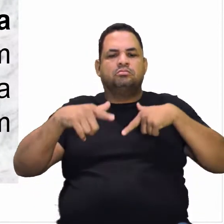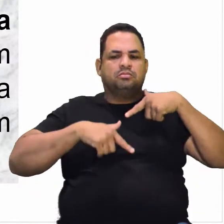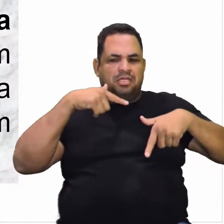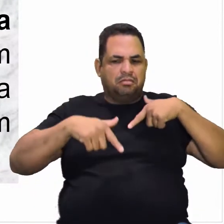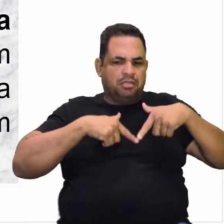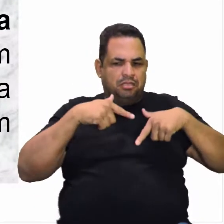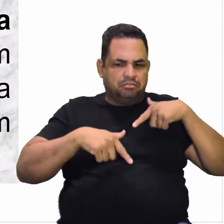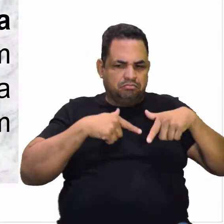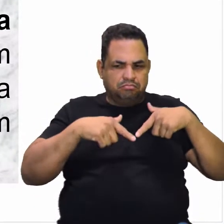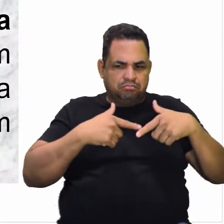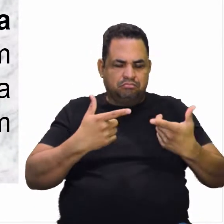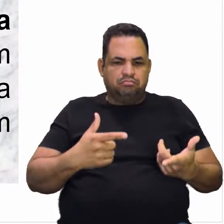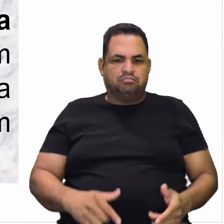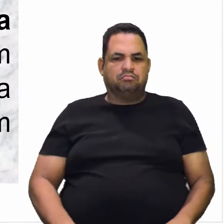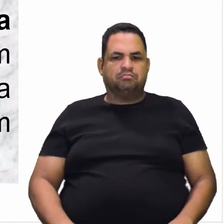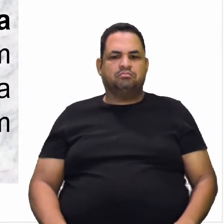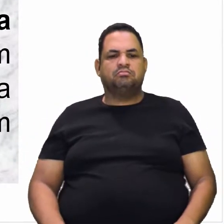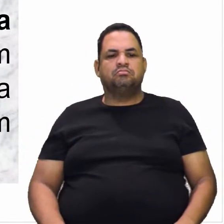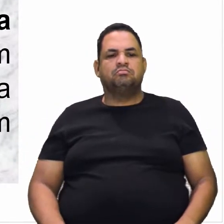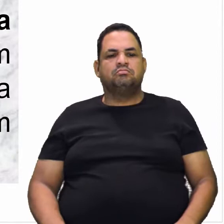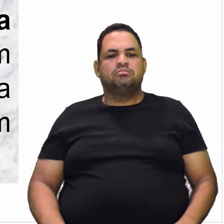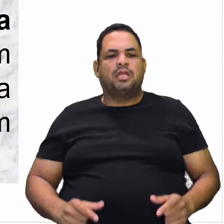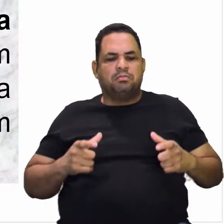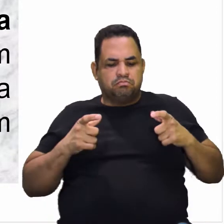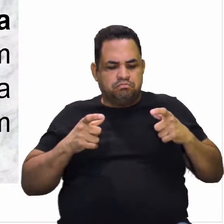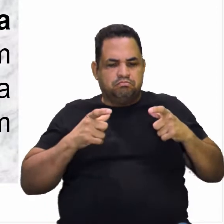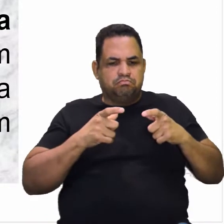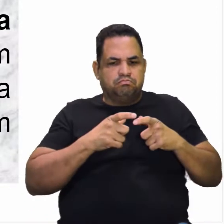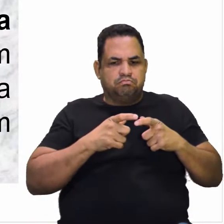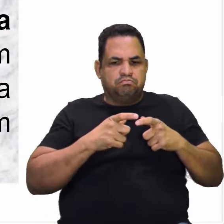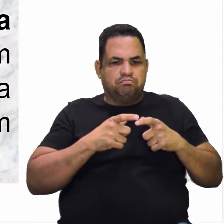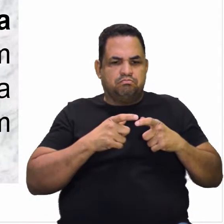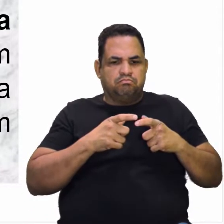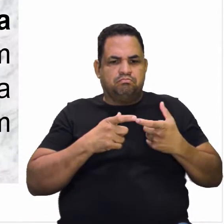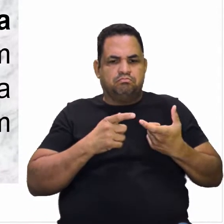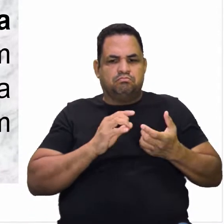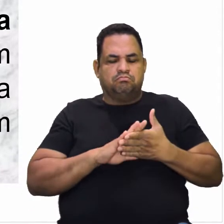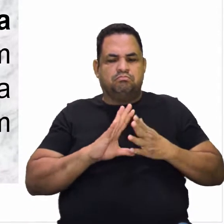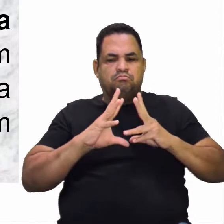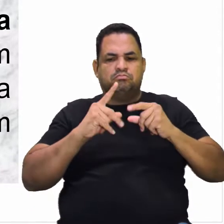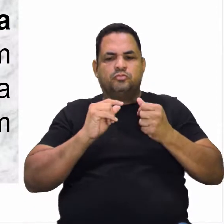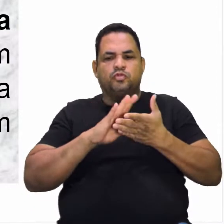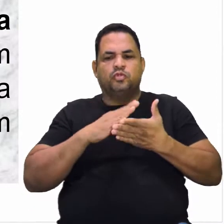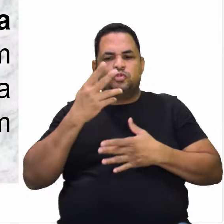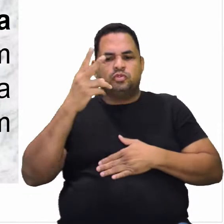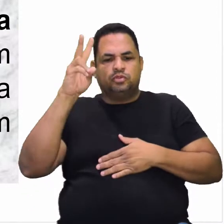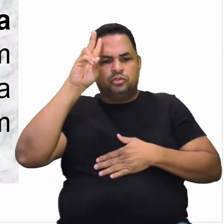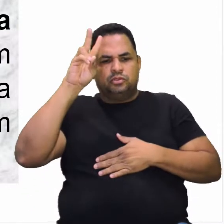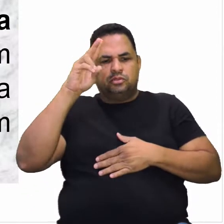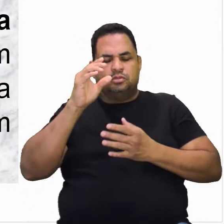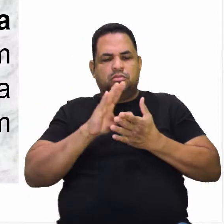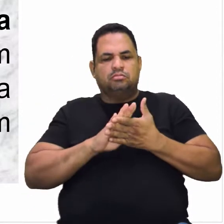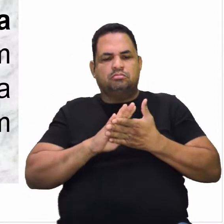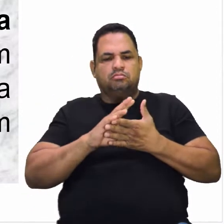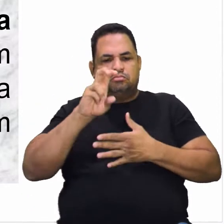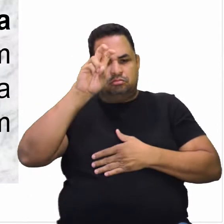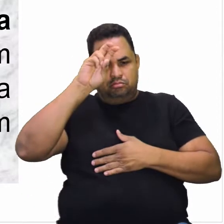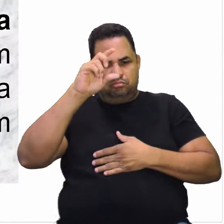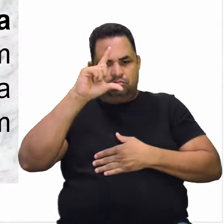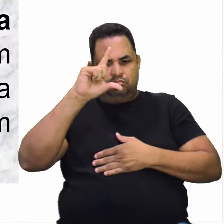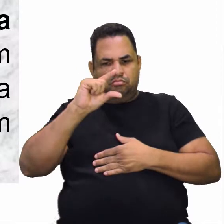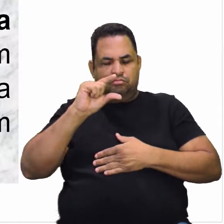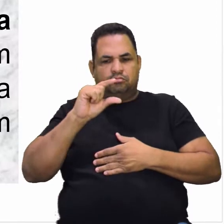mão de obra. Eram uma maioria, já que em toda a história egípcia, era